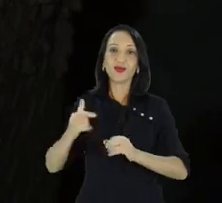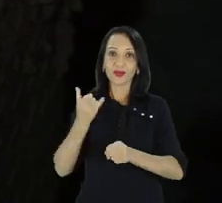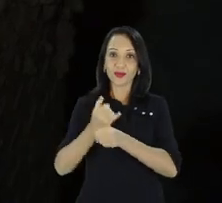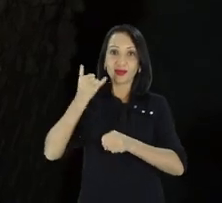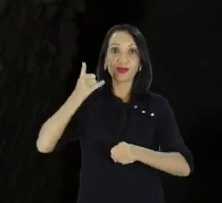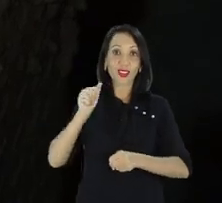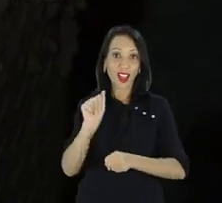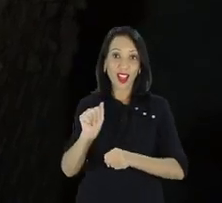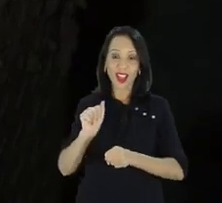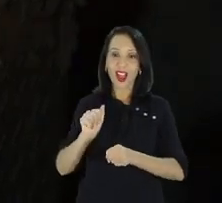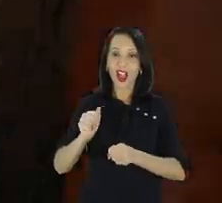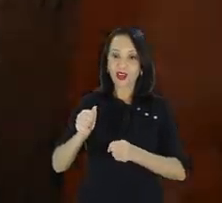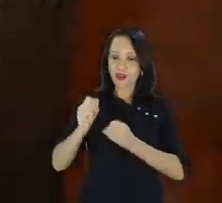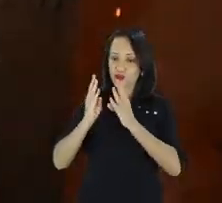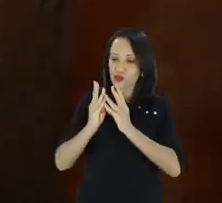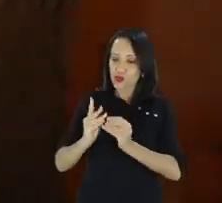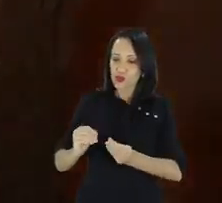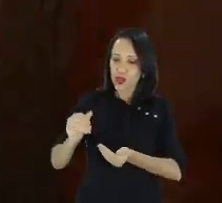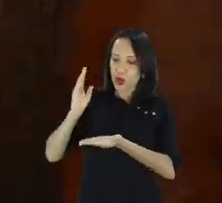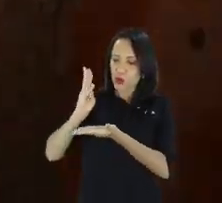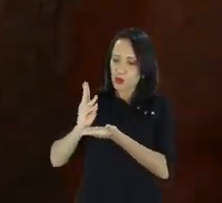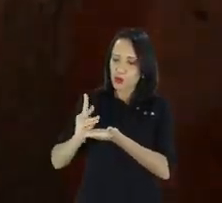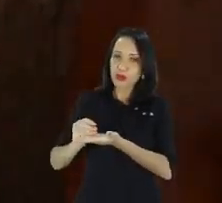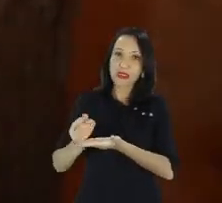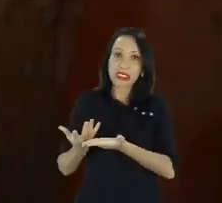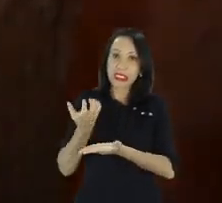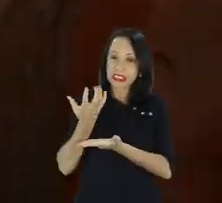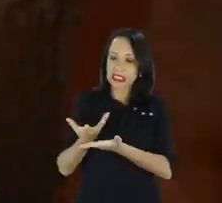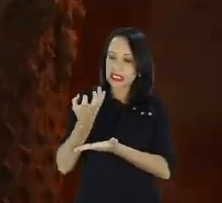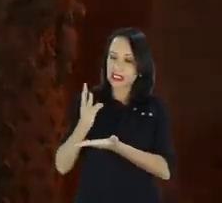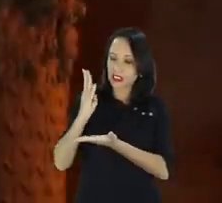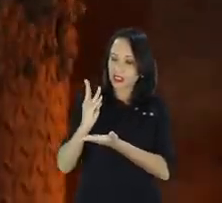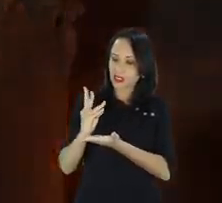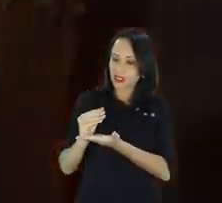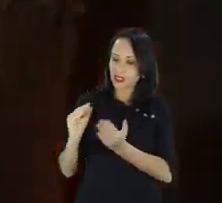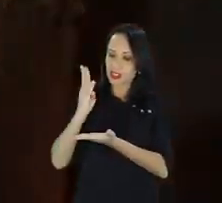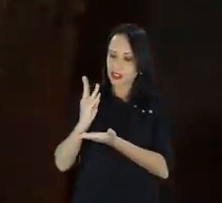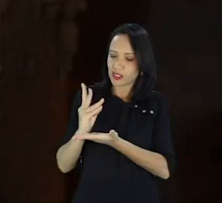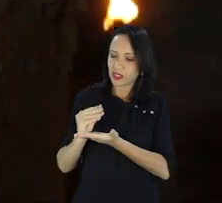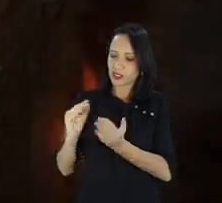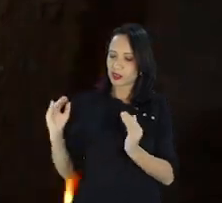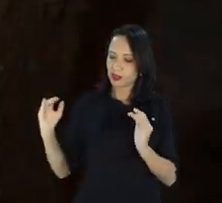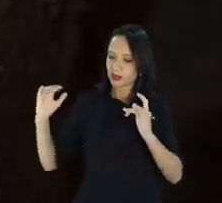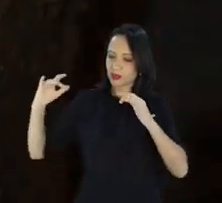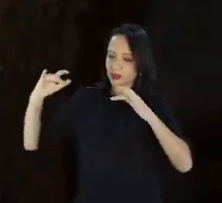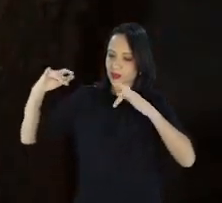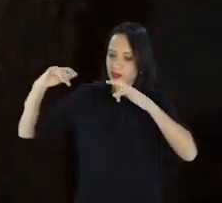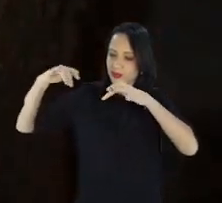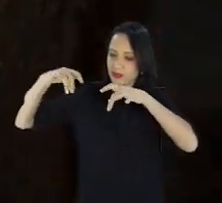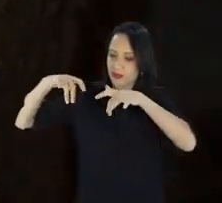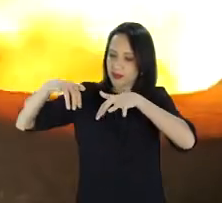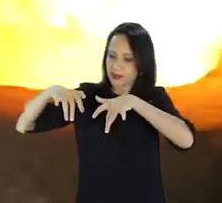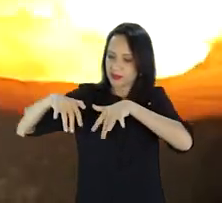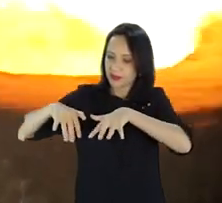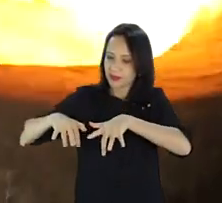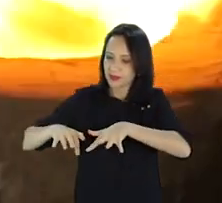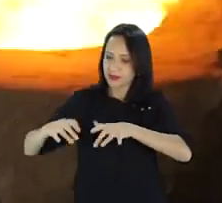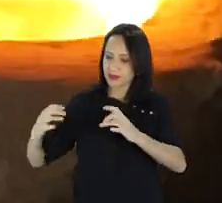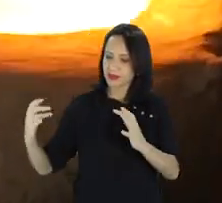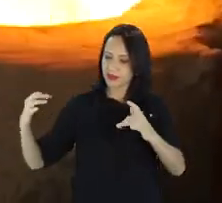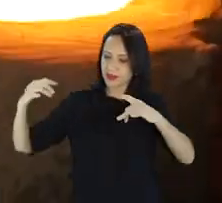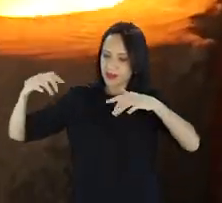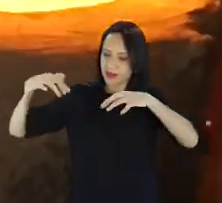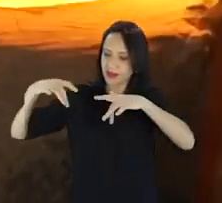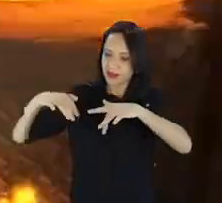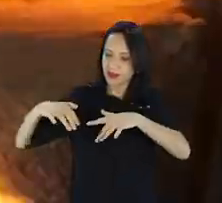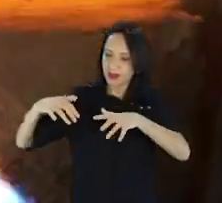derrete o alumínio o alumínio derretido porque o objetivo é que ele entre naquele naquela cavidade né que ficou entre